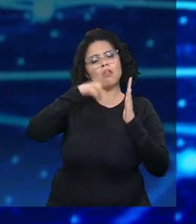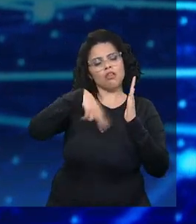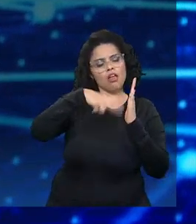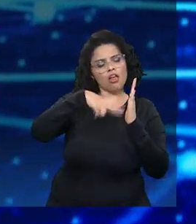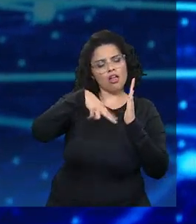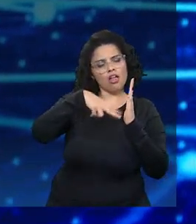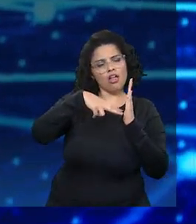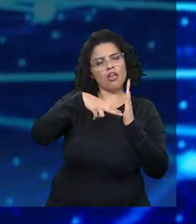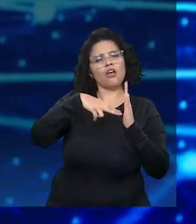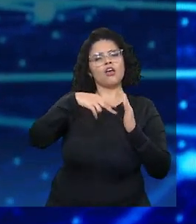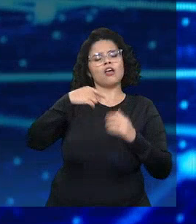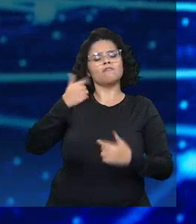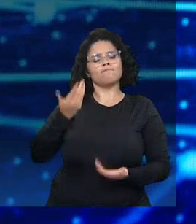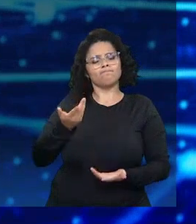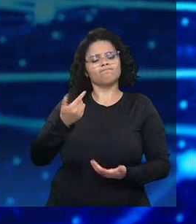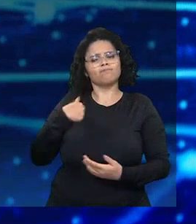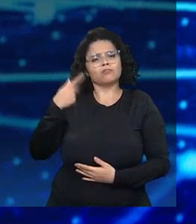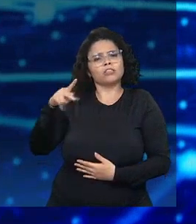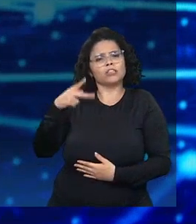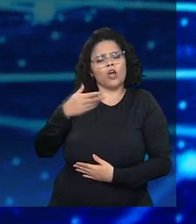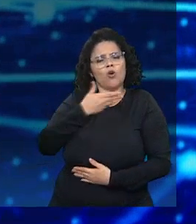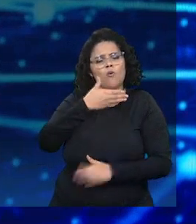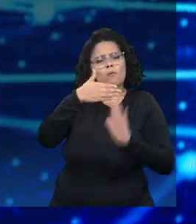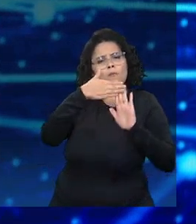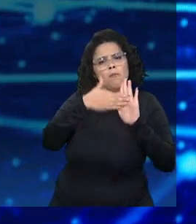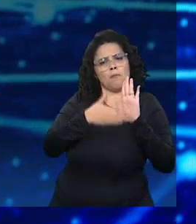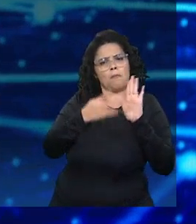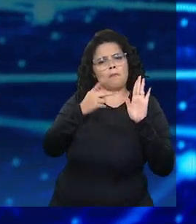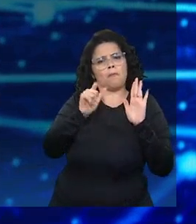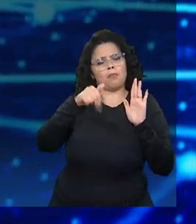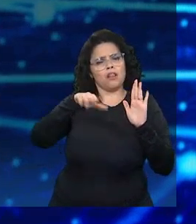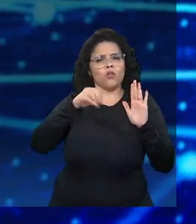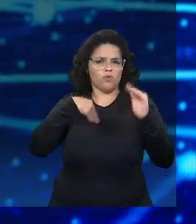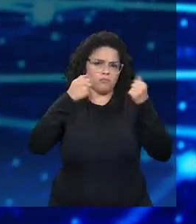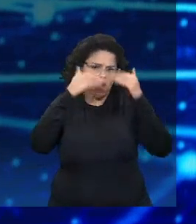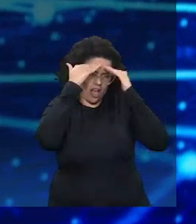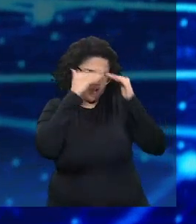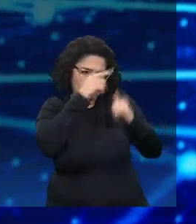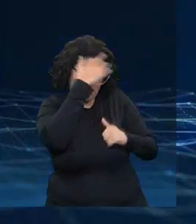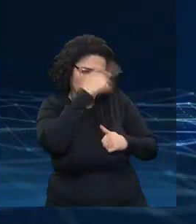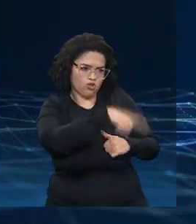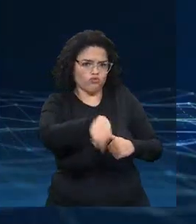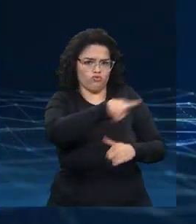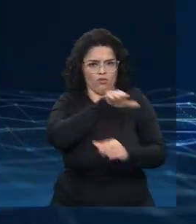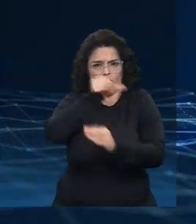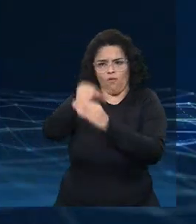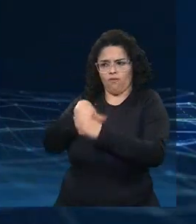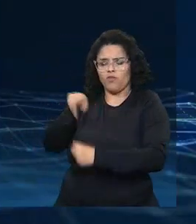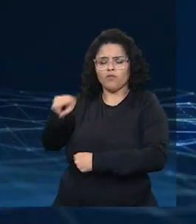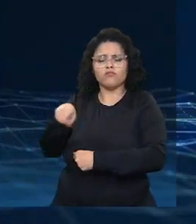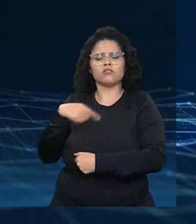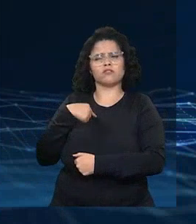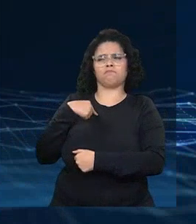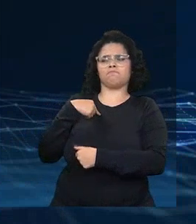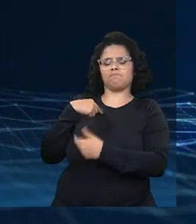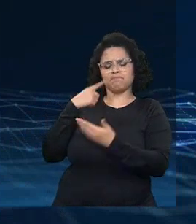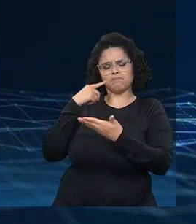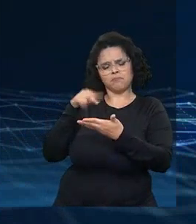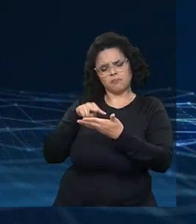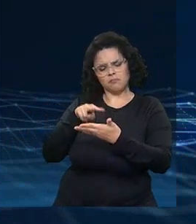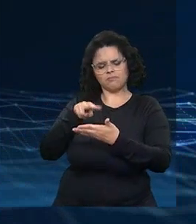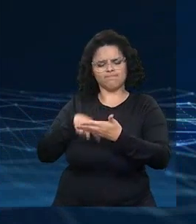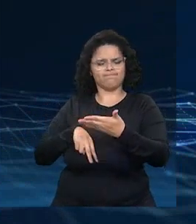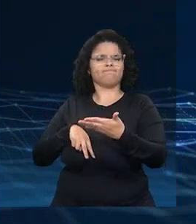e me deparei com Algumas propostas que me são muito caras e dizem respeito até coisas que eu lhe dei pessoalmente